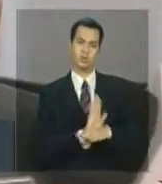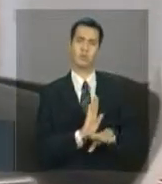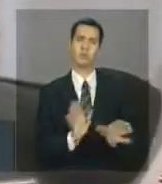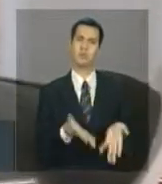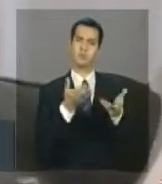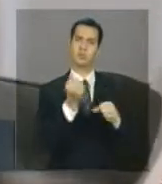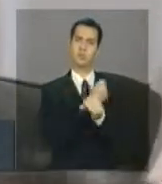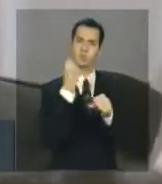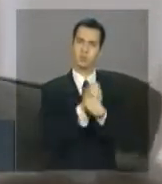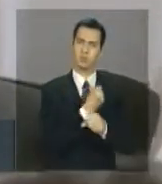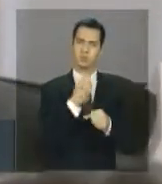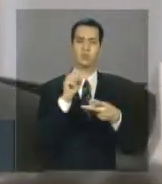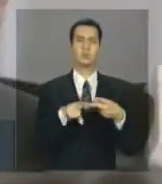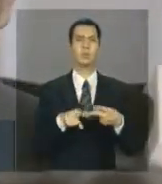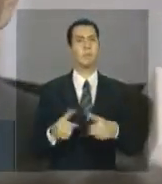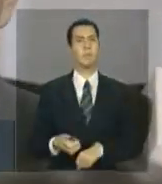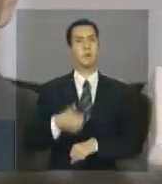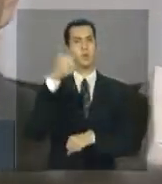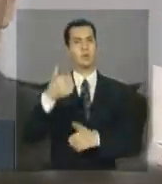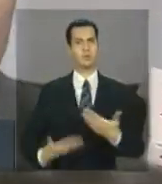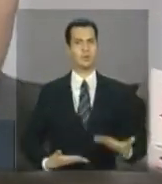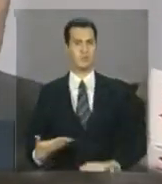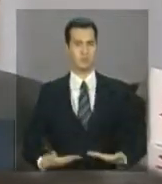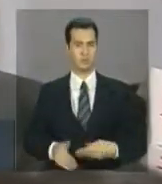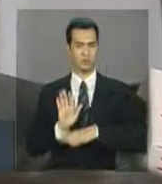para a população,